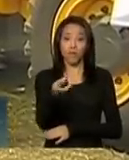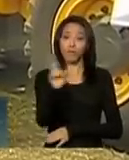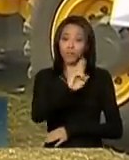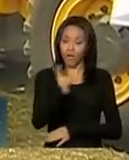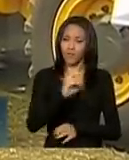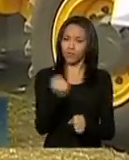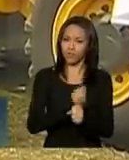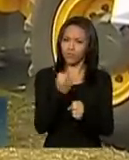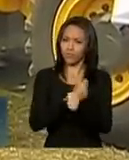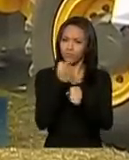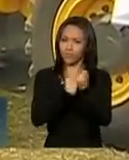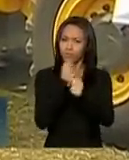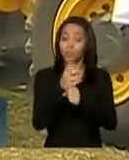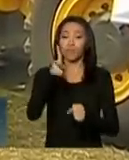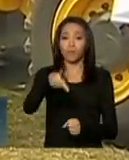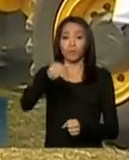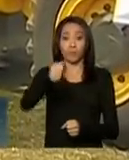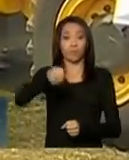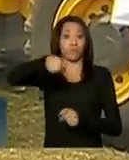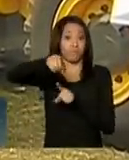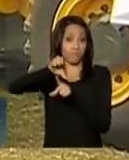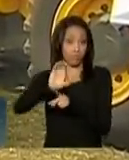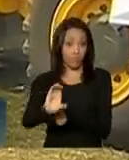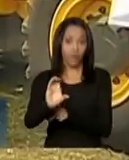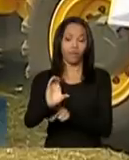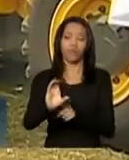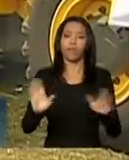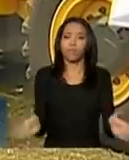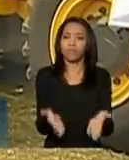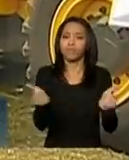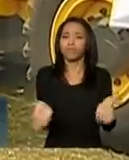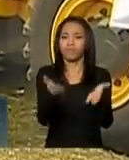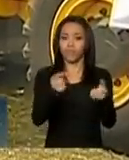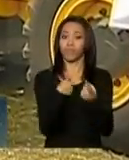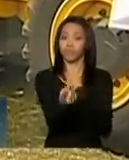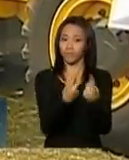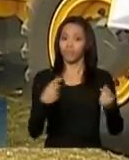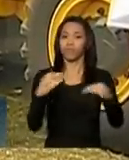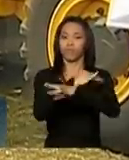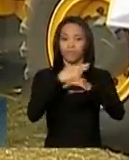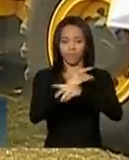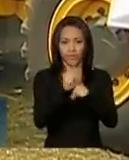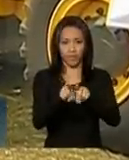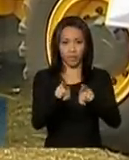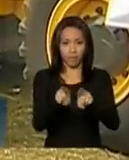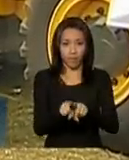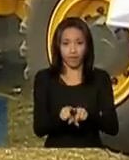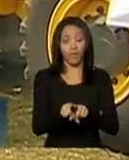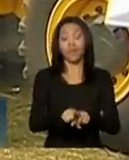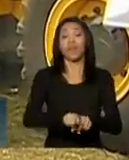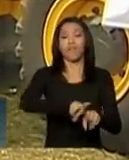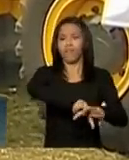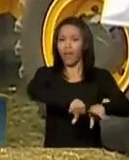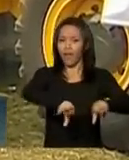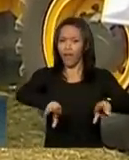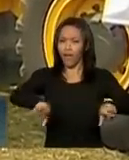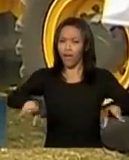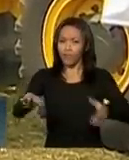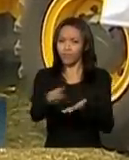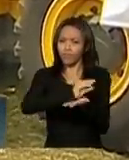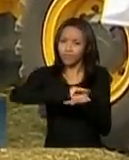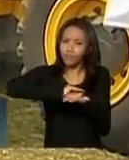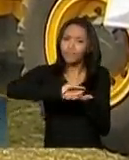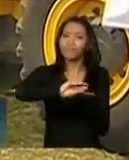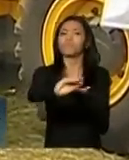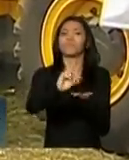obras de investimento do PAC o programa de aceleração do crescimento mobilidade urbana eh entre os investimentos está a liberação